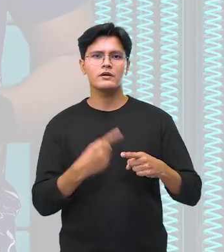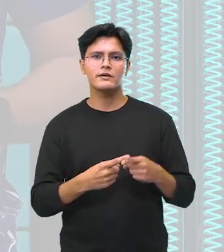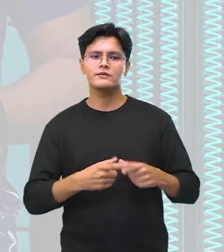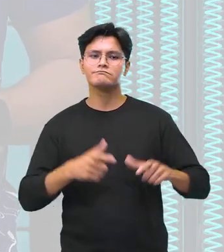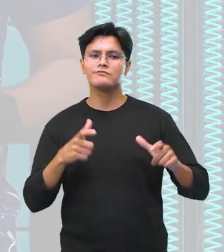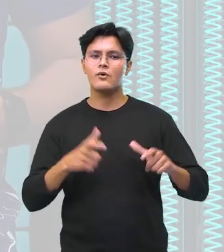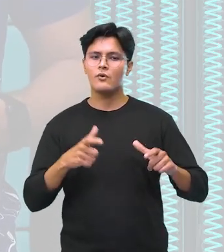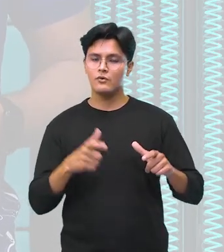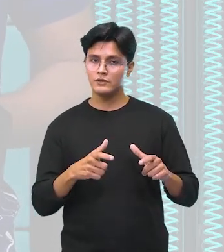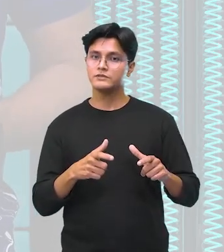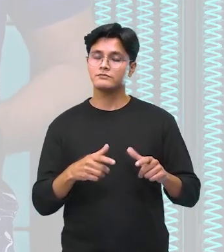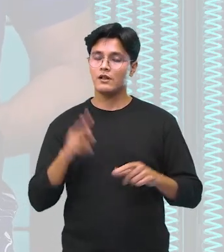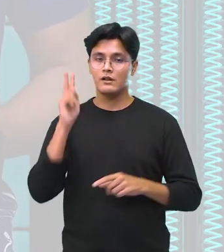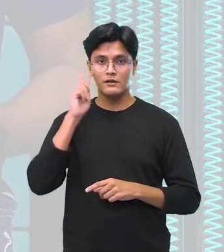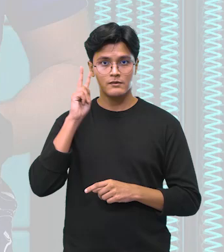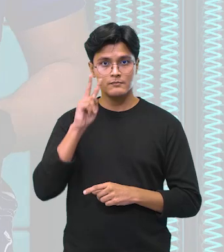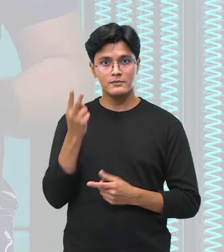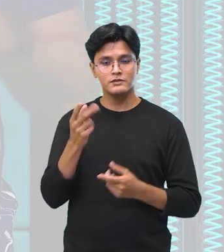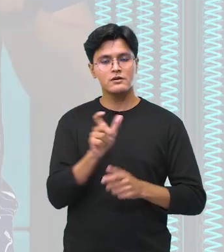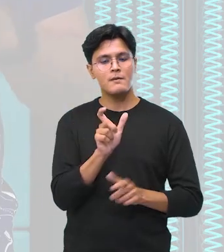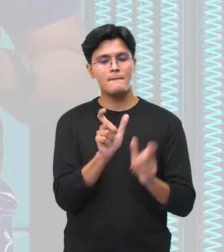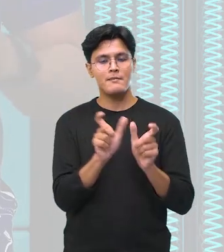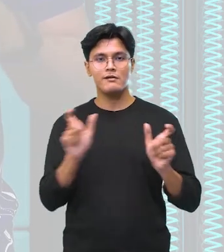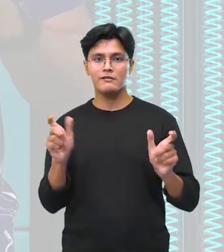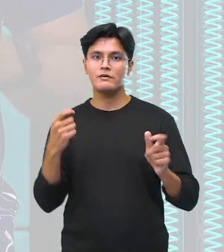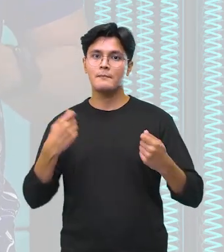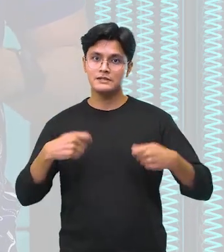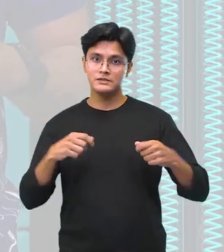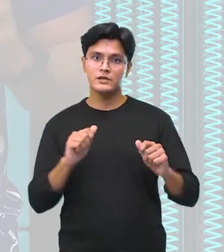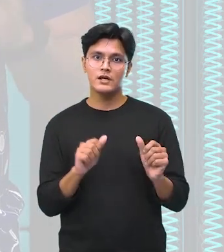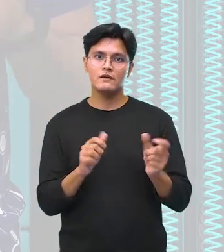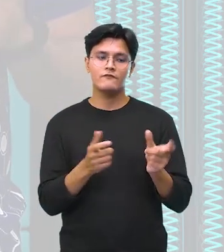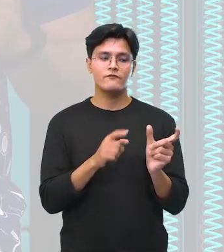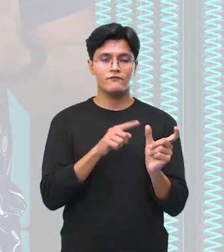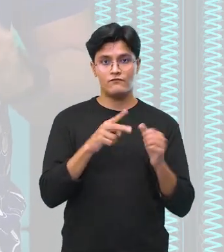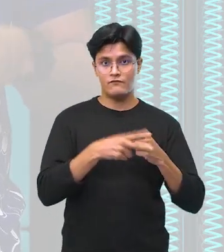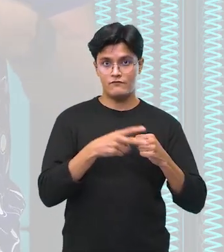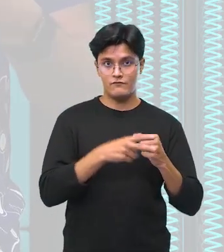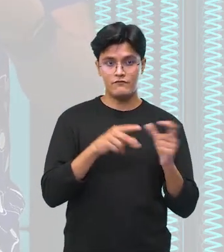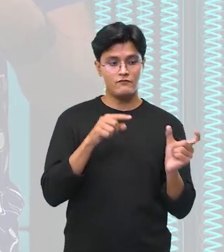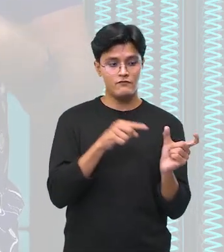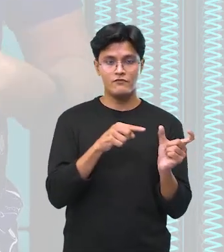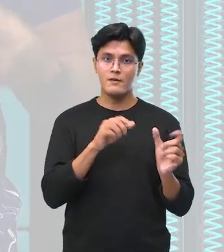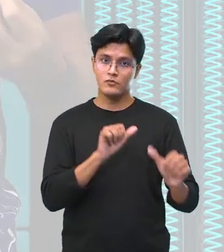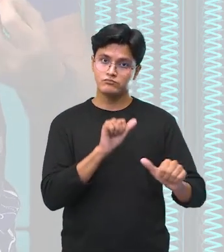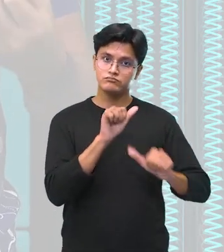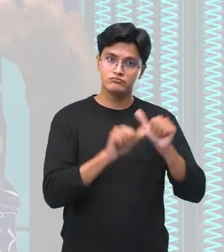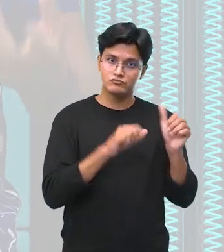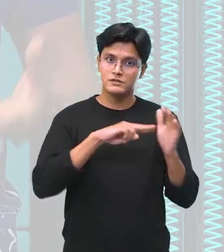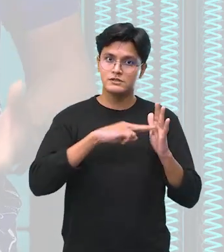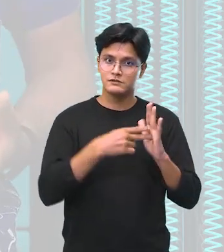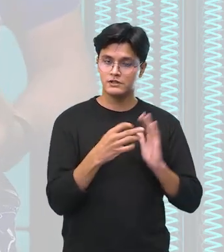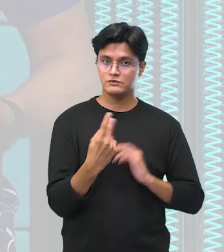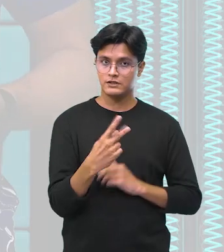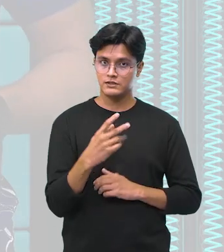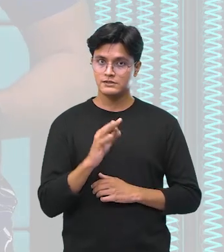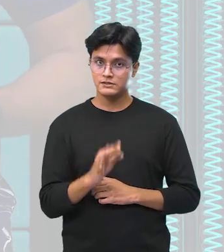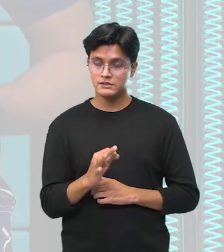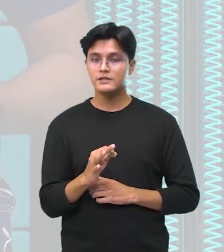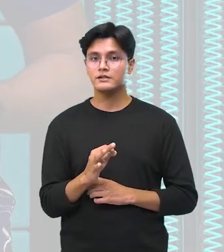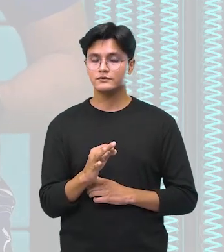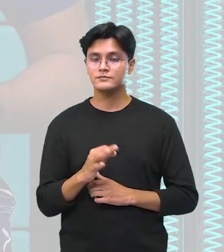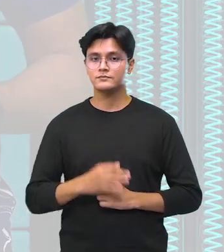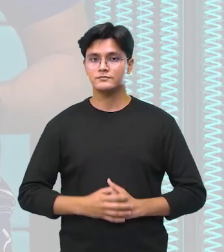porquê, quando e como, tá? Lembrando que essas palavras, elas precisam estar alterando